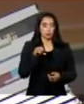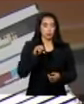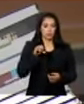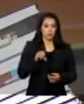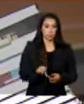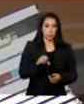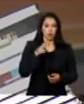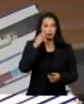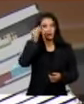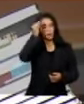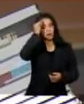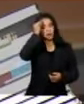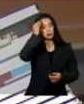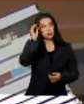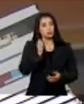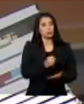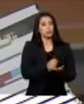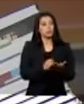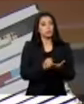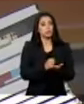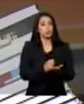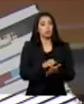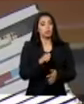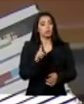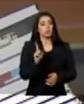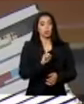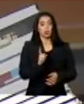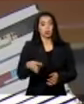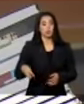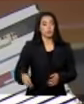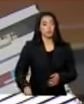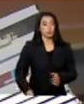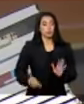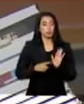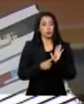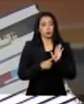entendimento no sentido de o princípio da não culpabilidade mostrar-se